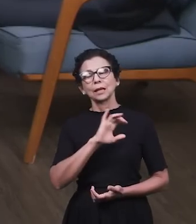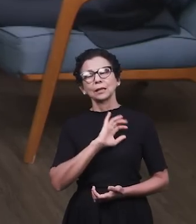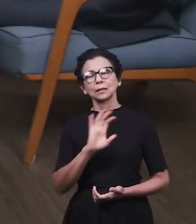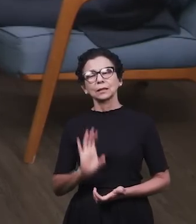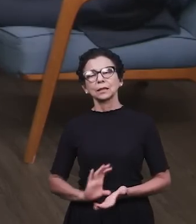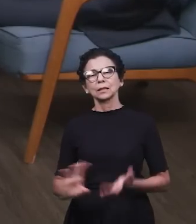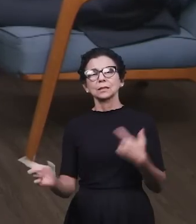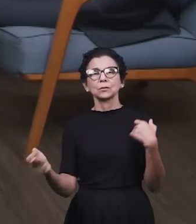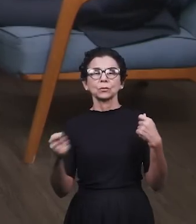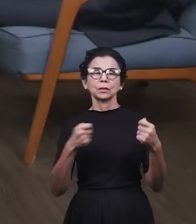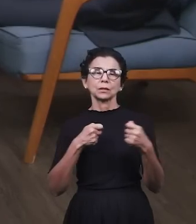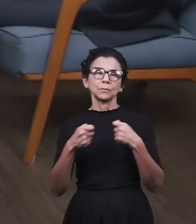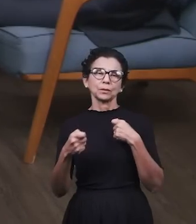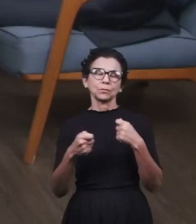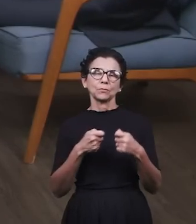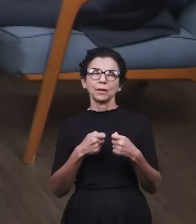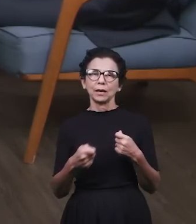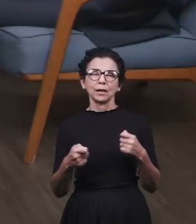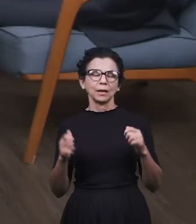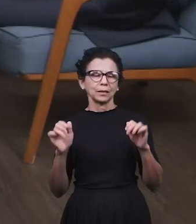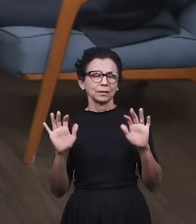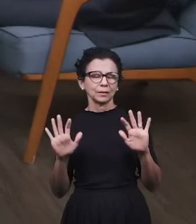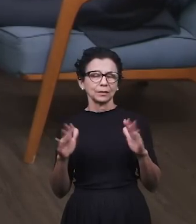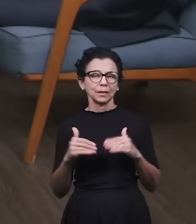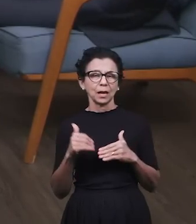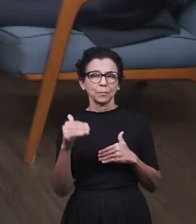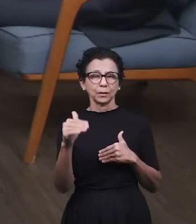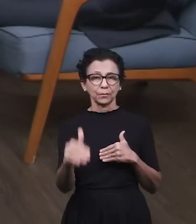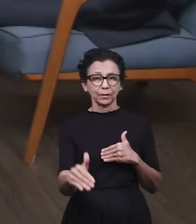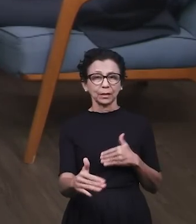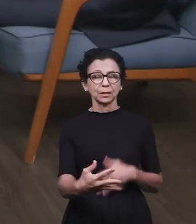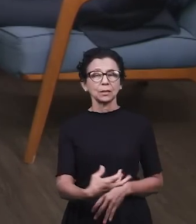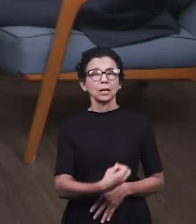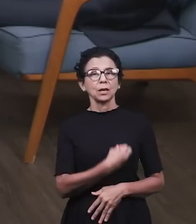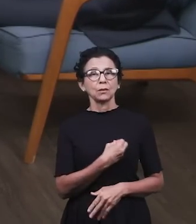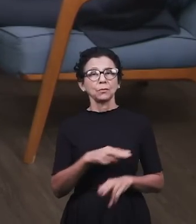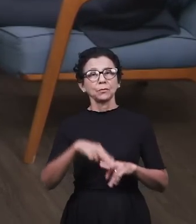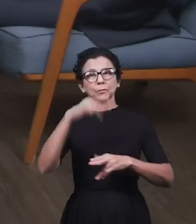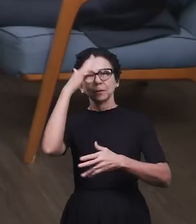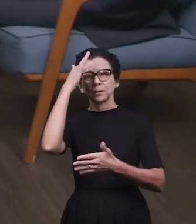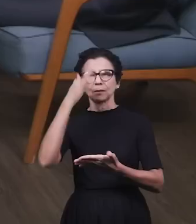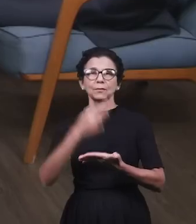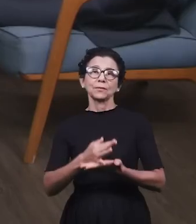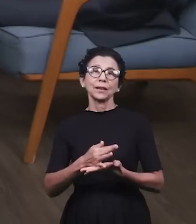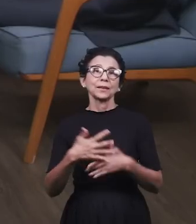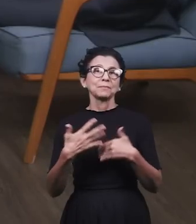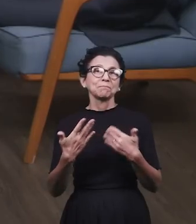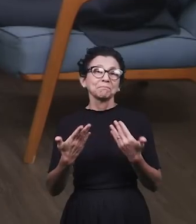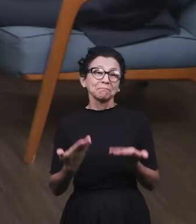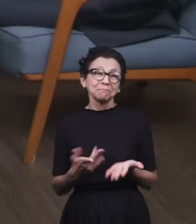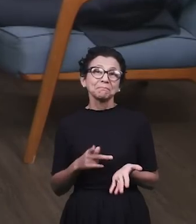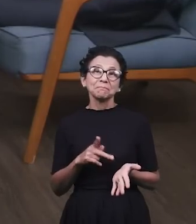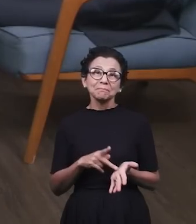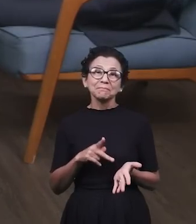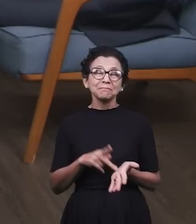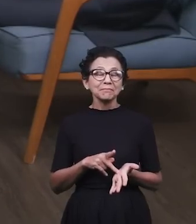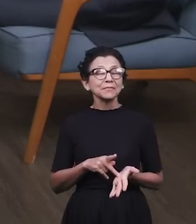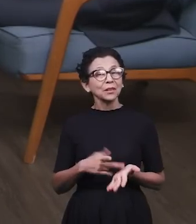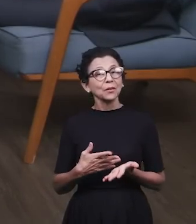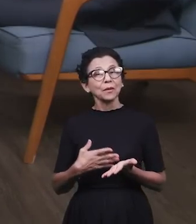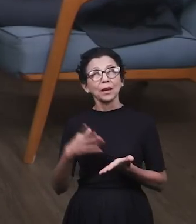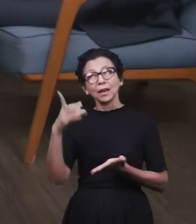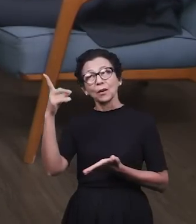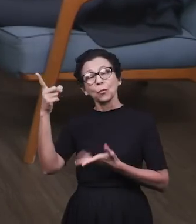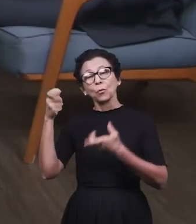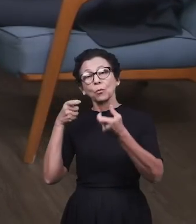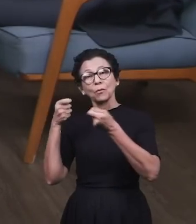mim, e a vida que agora eu a vivo pela fé. Não é? Então, esse é o governo do Senhor.